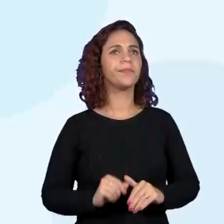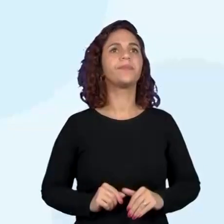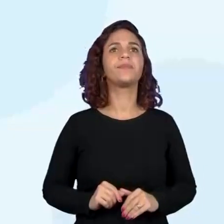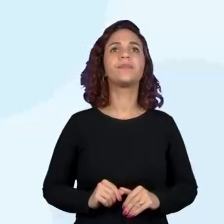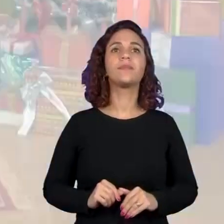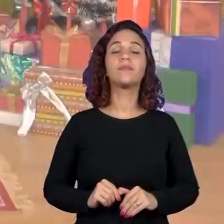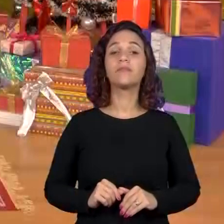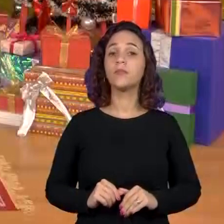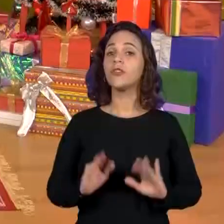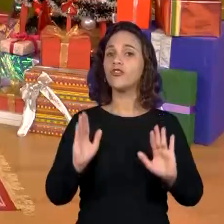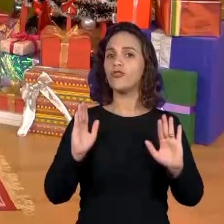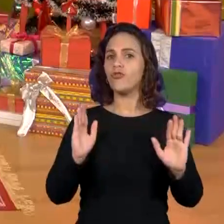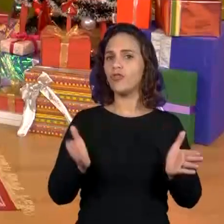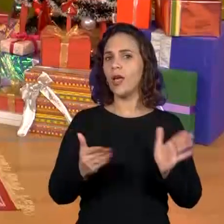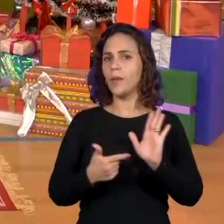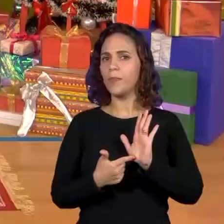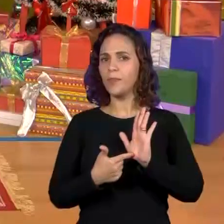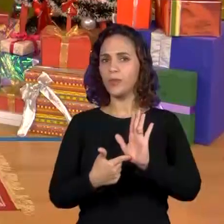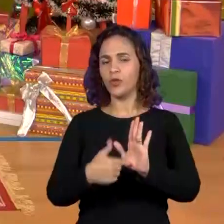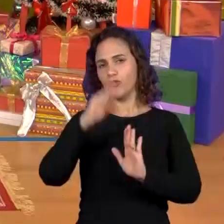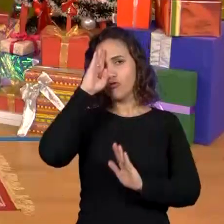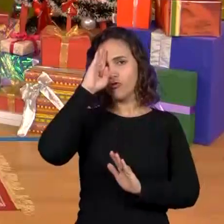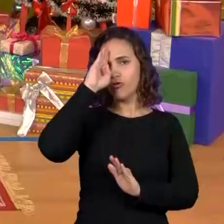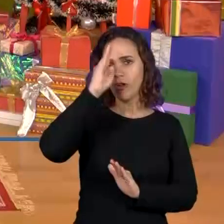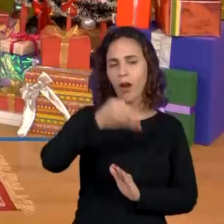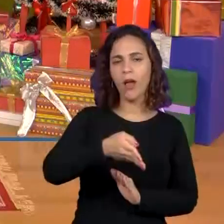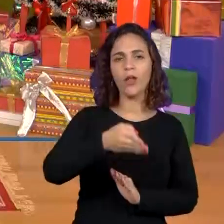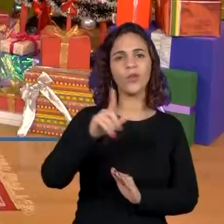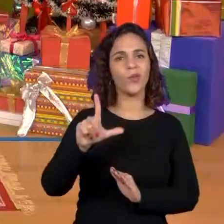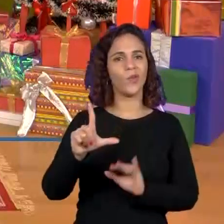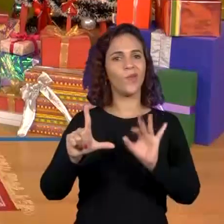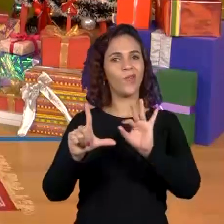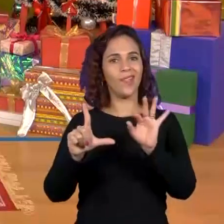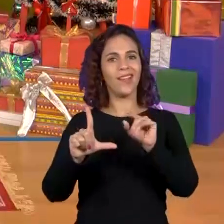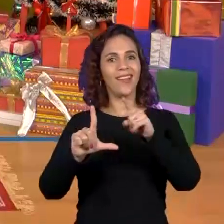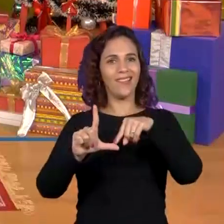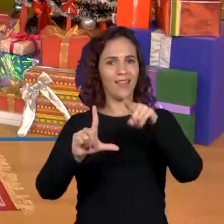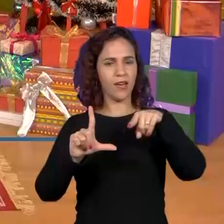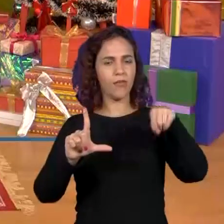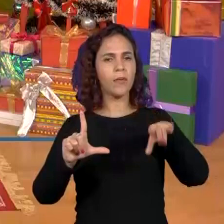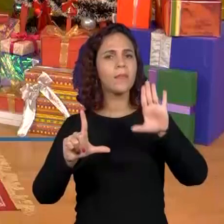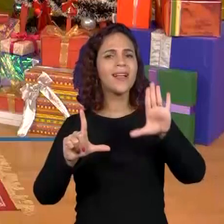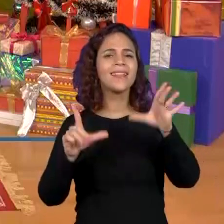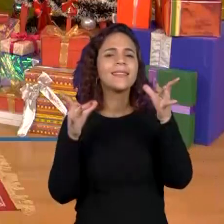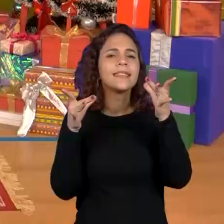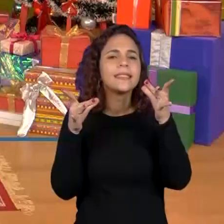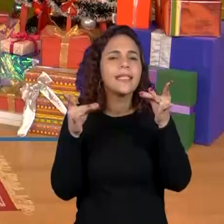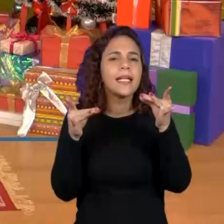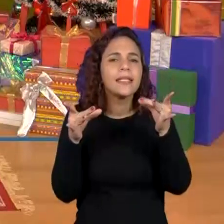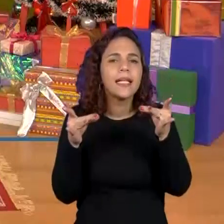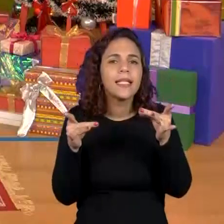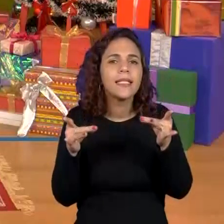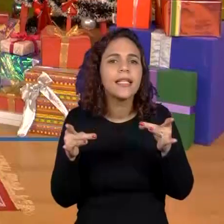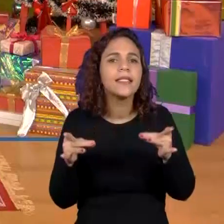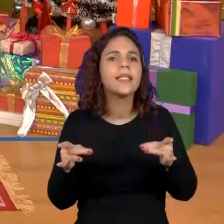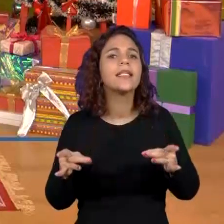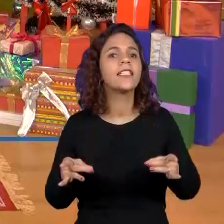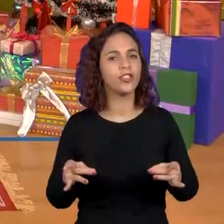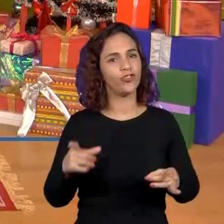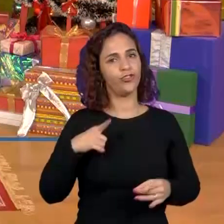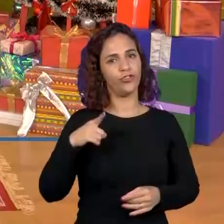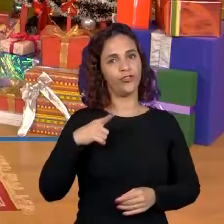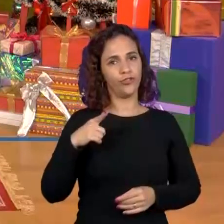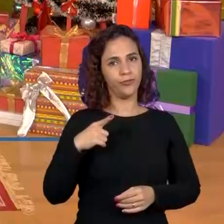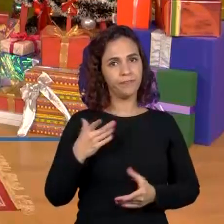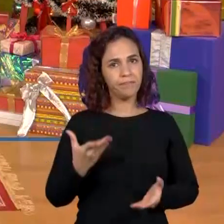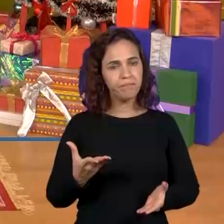A gente já partir para um gráfico. Só que eu fiquei pensando, tem tantos detalhes quando a gente vai montar um